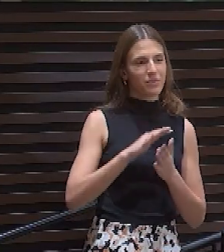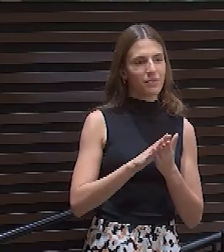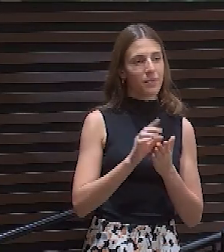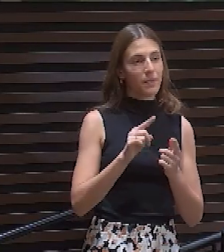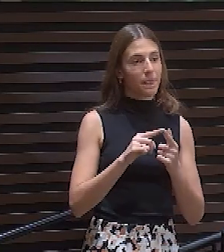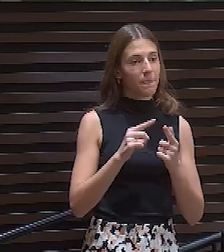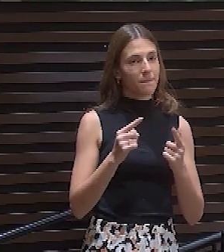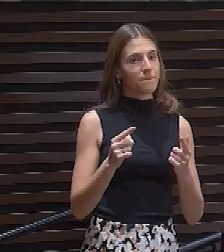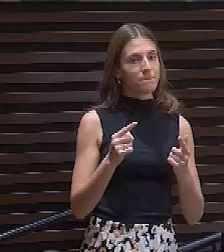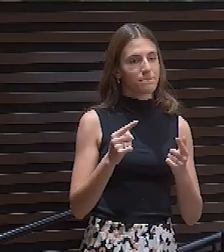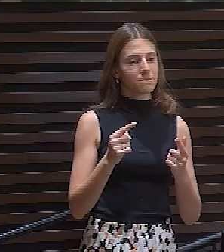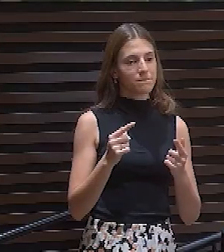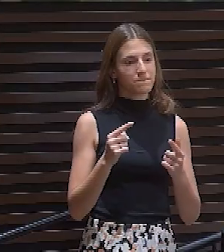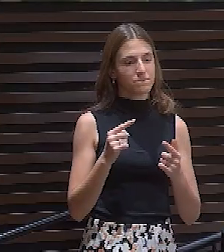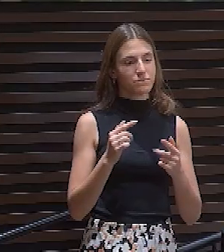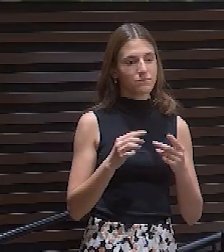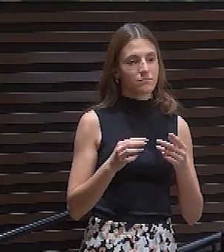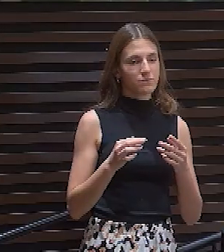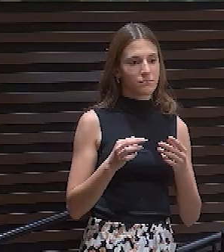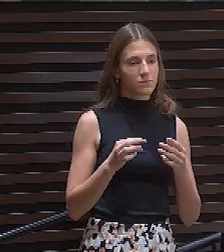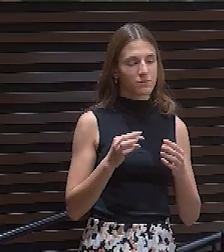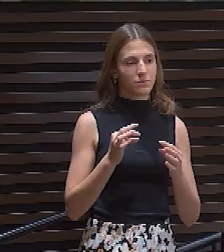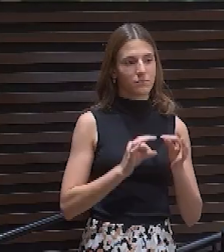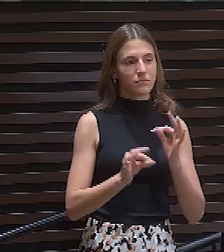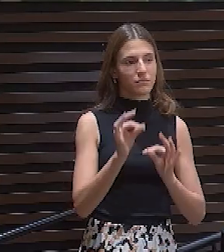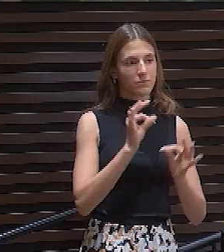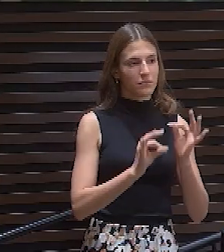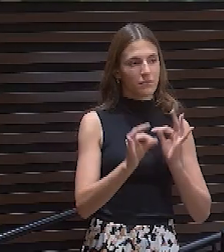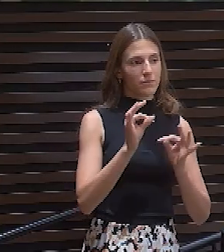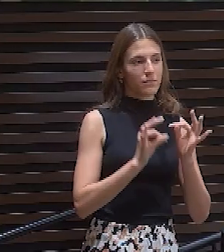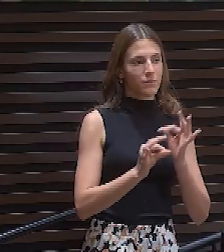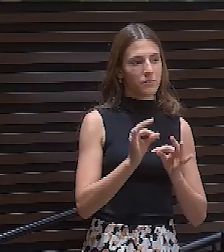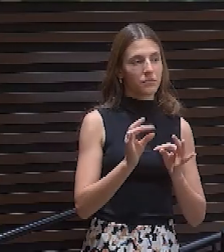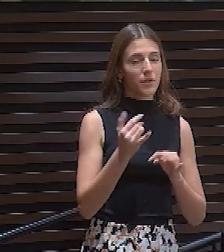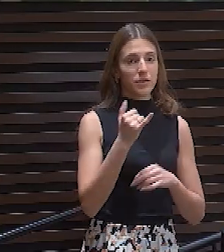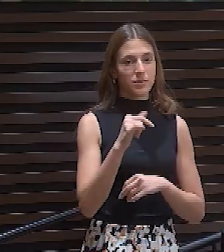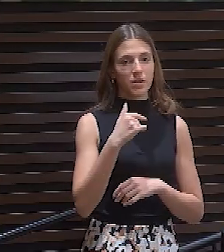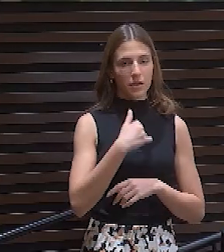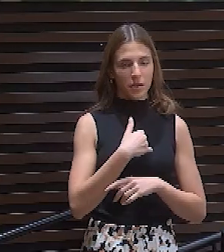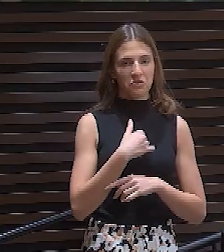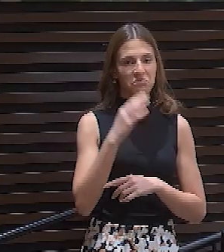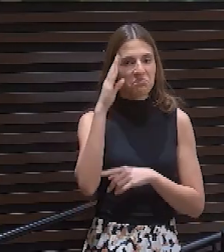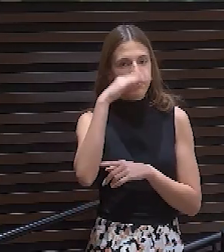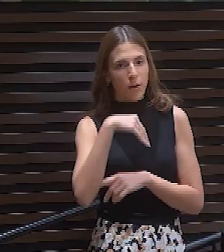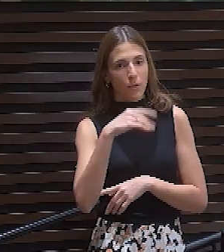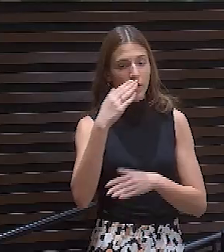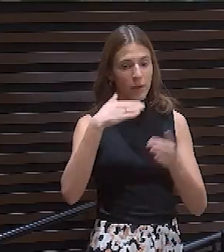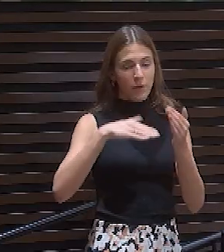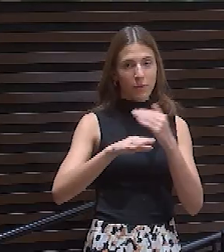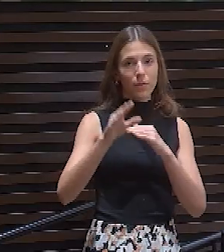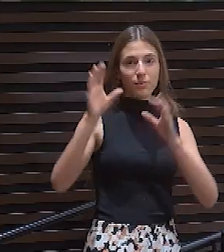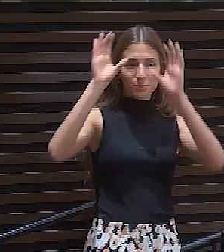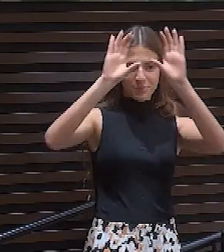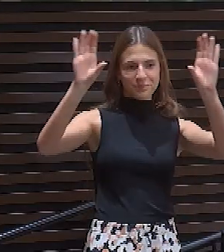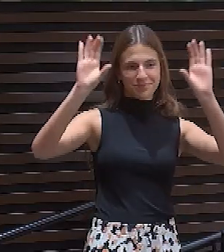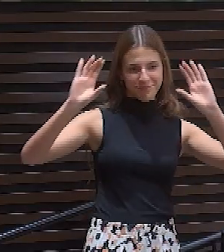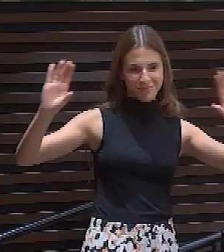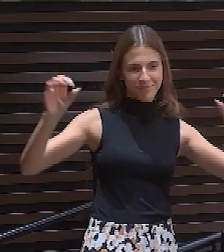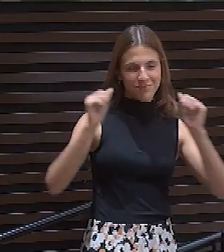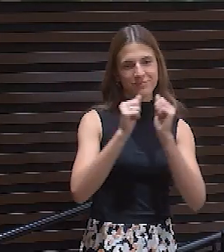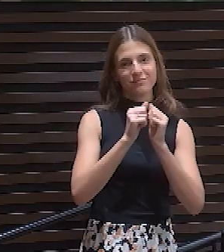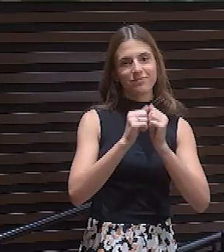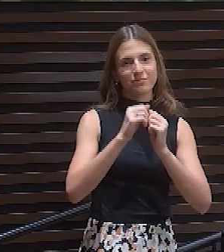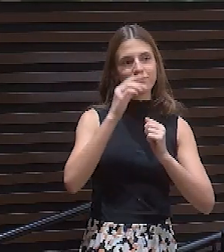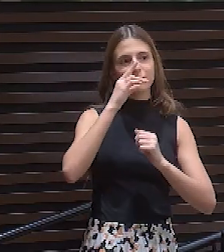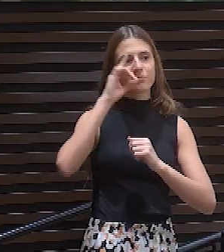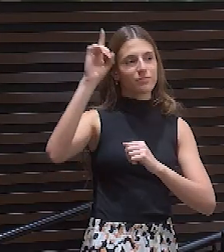e se não ficar bom, eu vou para a casa do Pai. Se ficar, eu vou ficar mais um tempo aqui para cumprir a profecia do Fernando,